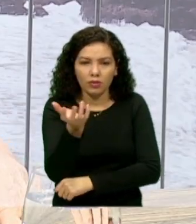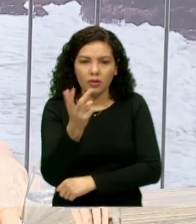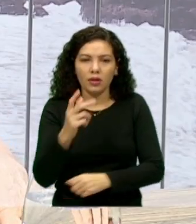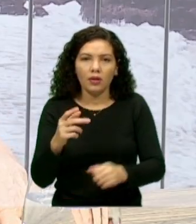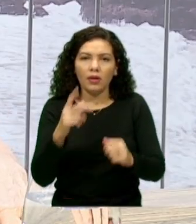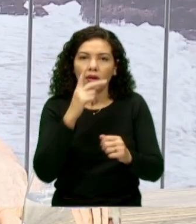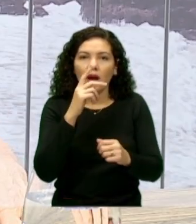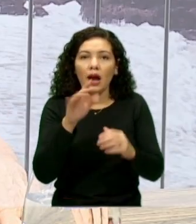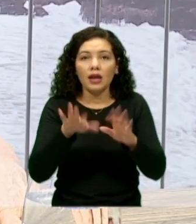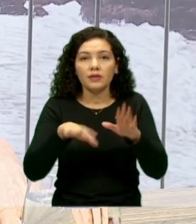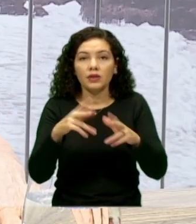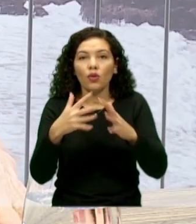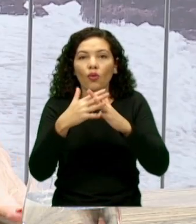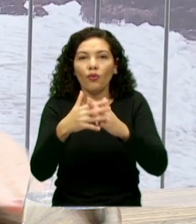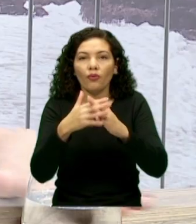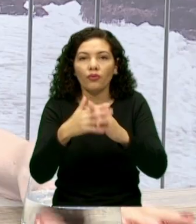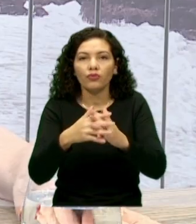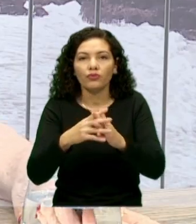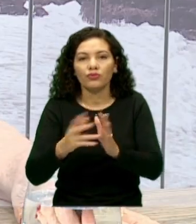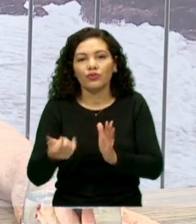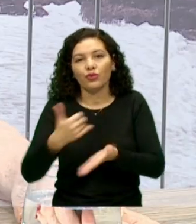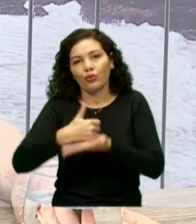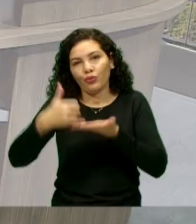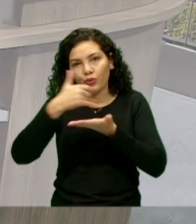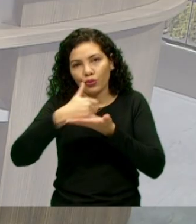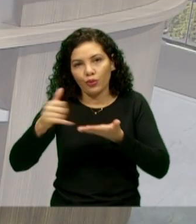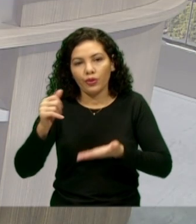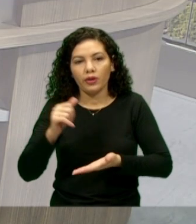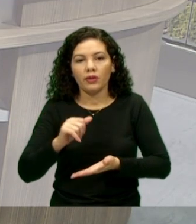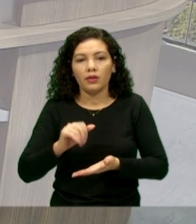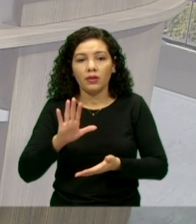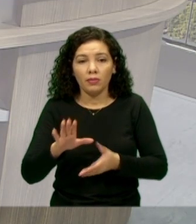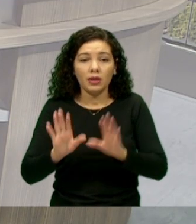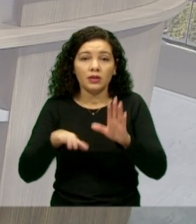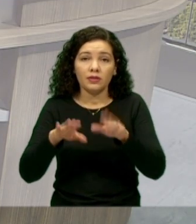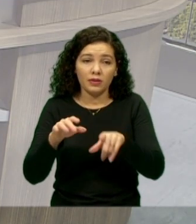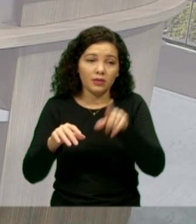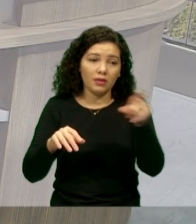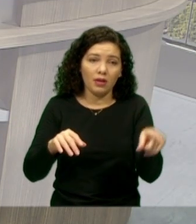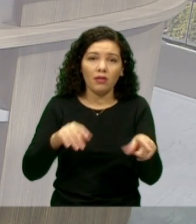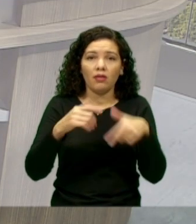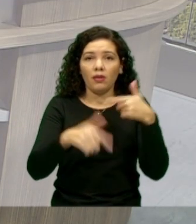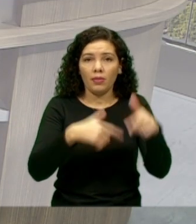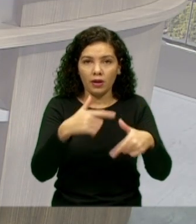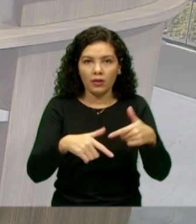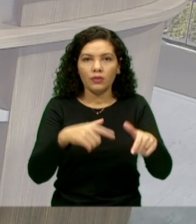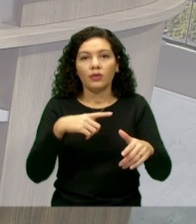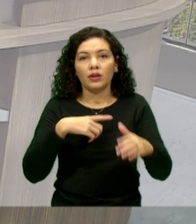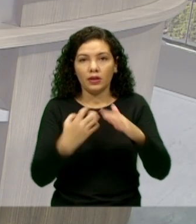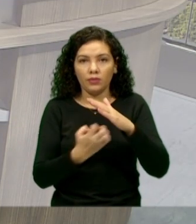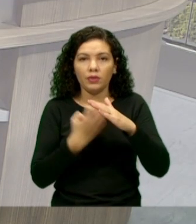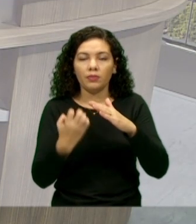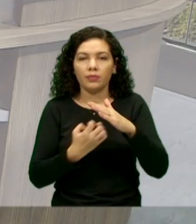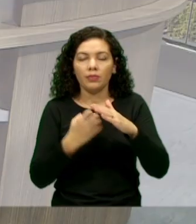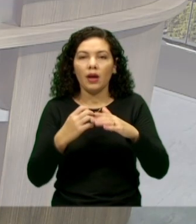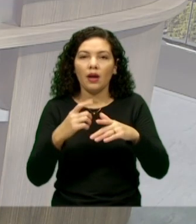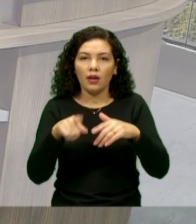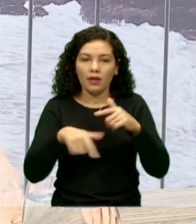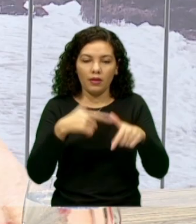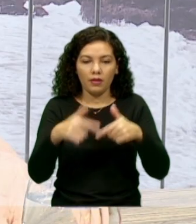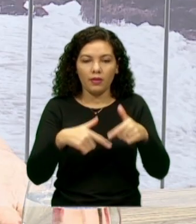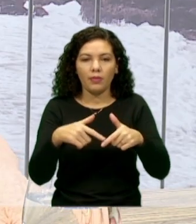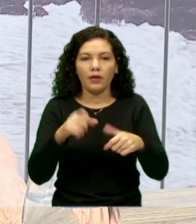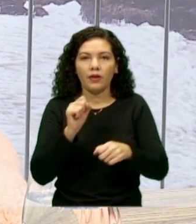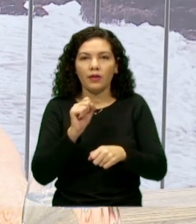usuário de... E nesse caso são trabalhadores, são pessoas que têm um emprego formal. Então, quando